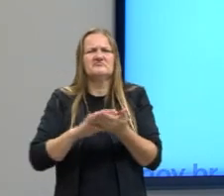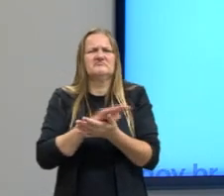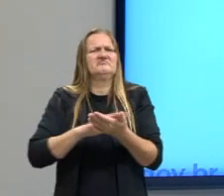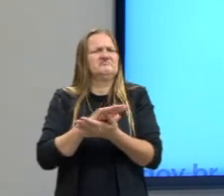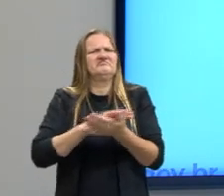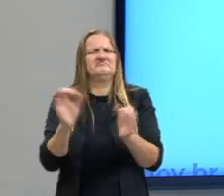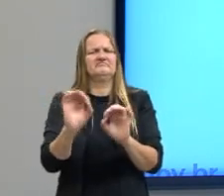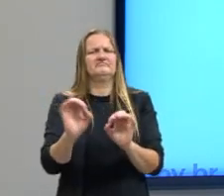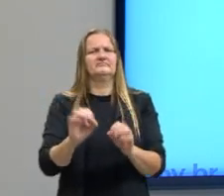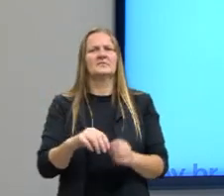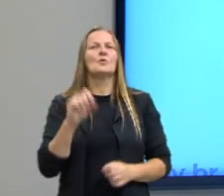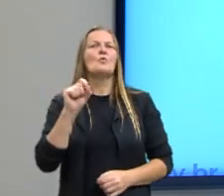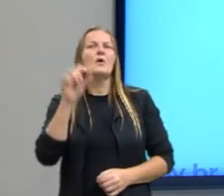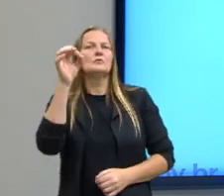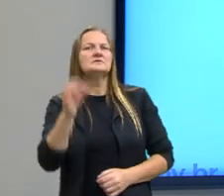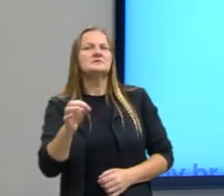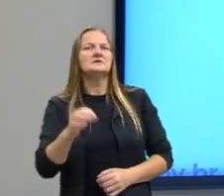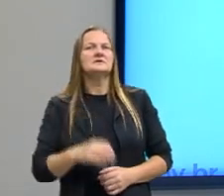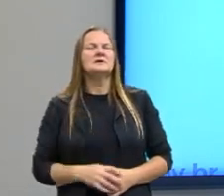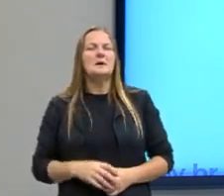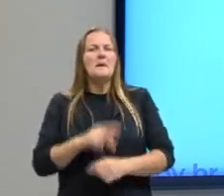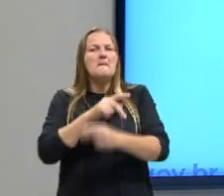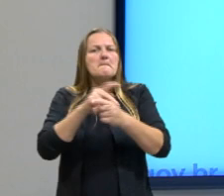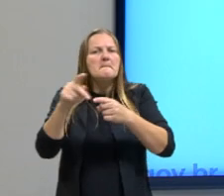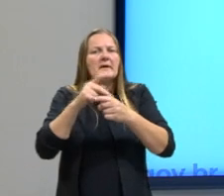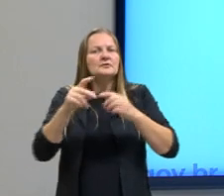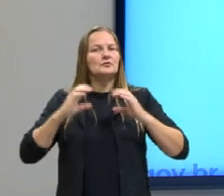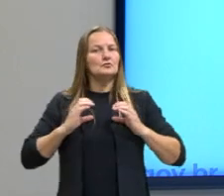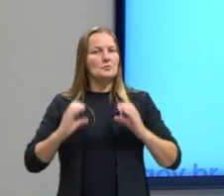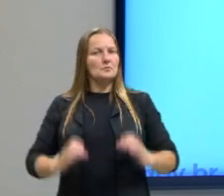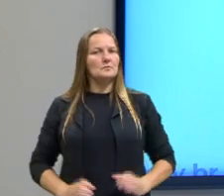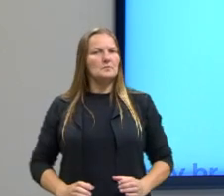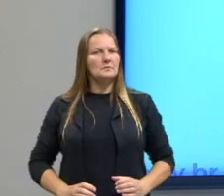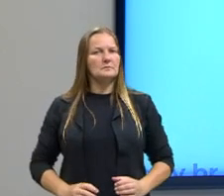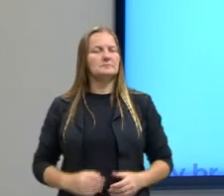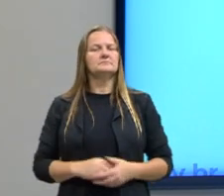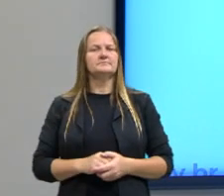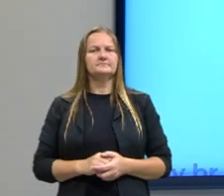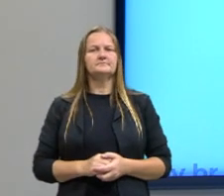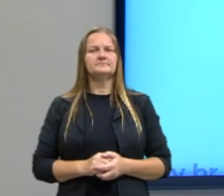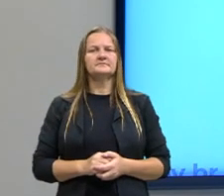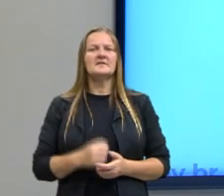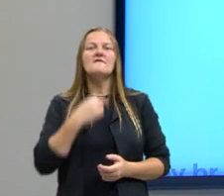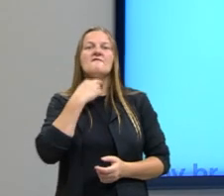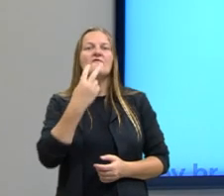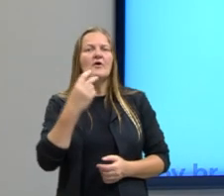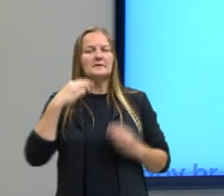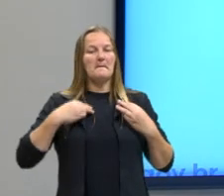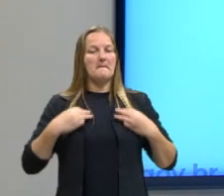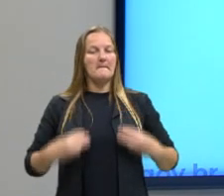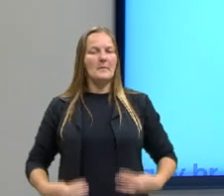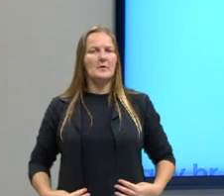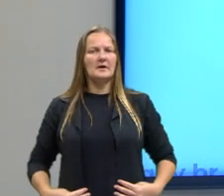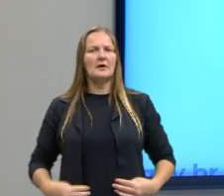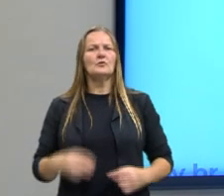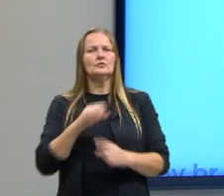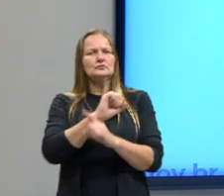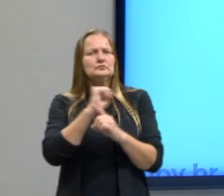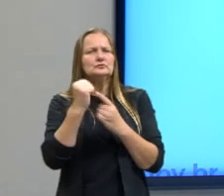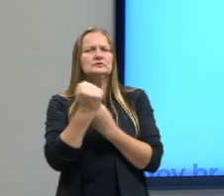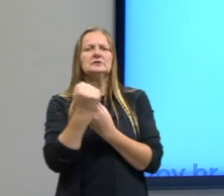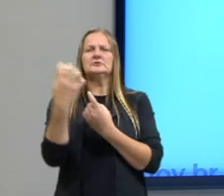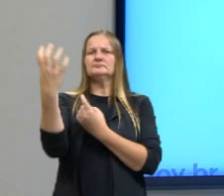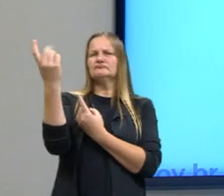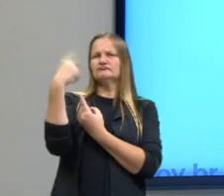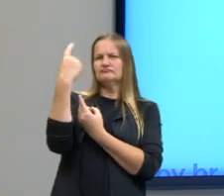epistemologia né Então olha aqui ó é de padrões de comportamentos a voz da moral a voz da